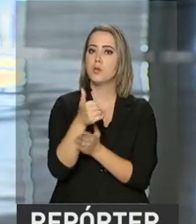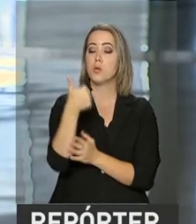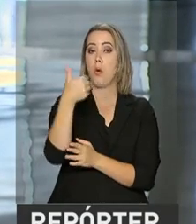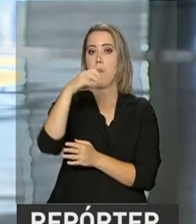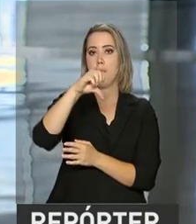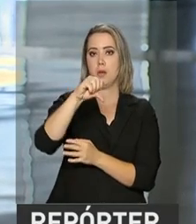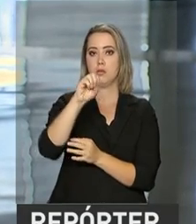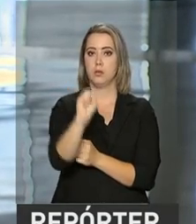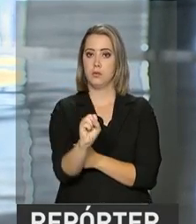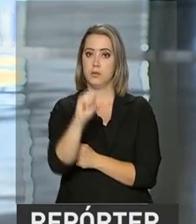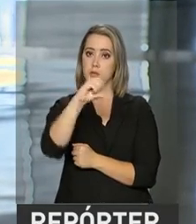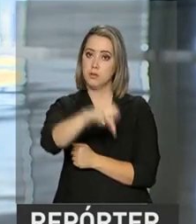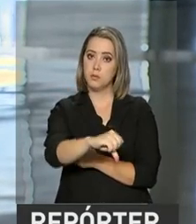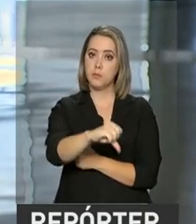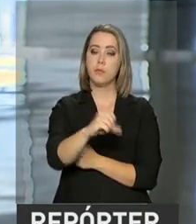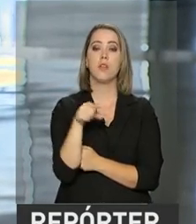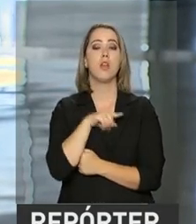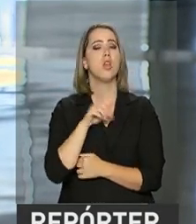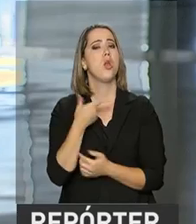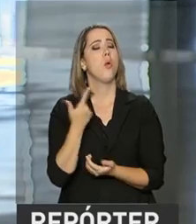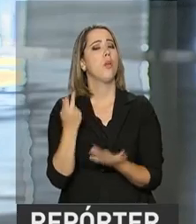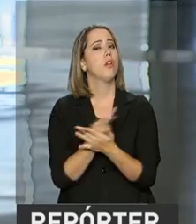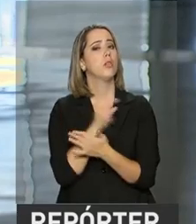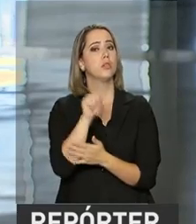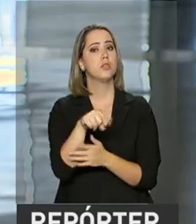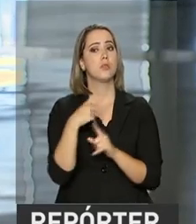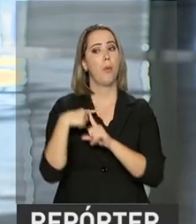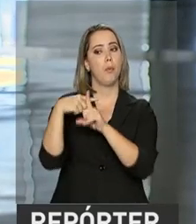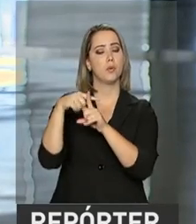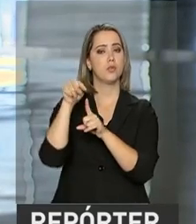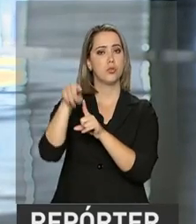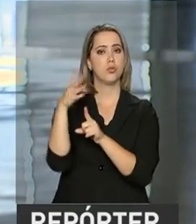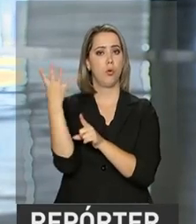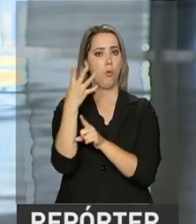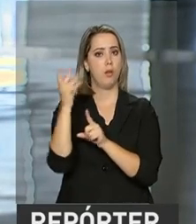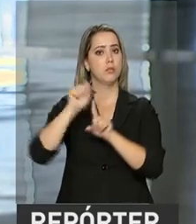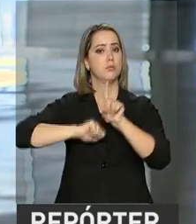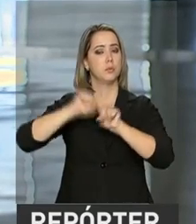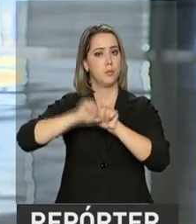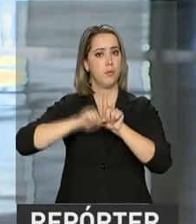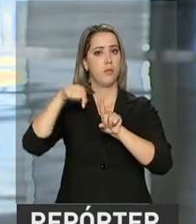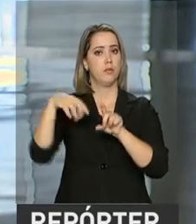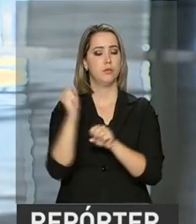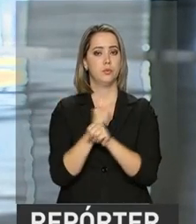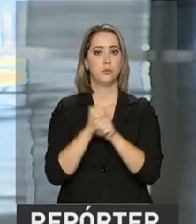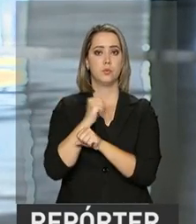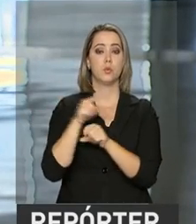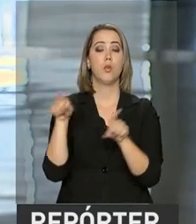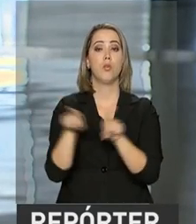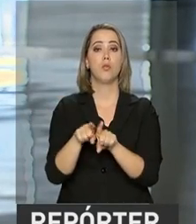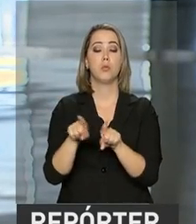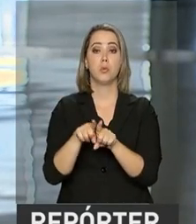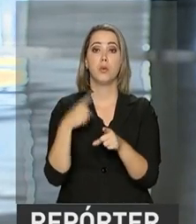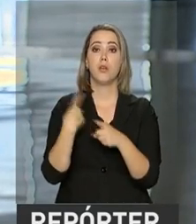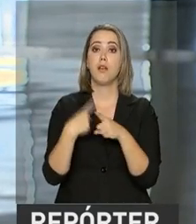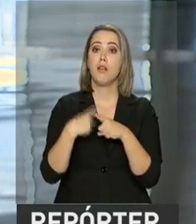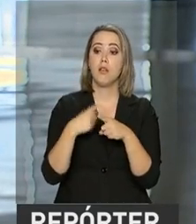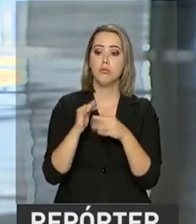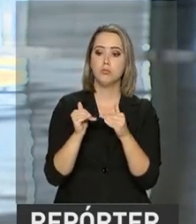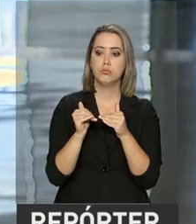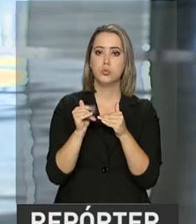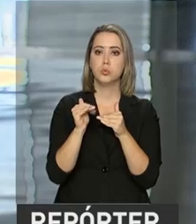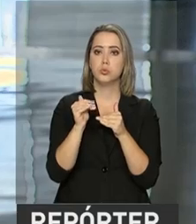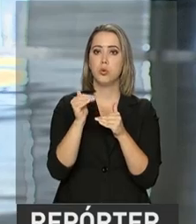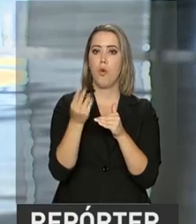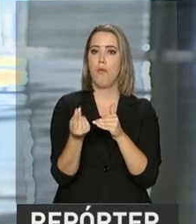1989 e o que motivou esse saldo positivo nos quatro primeiros meses deste ano foi o aumento do preço dos